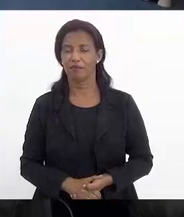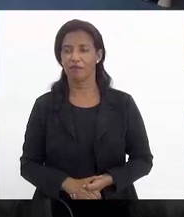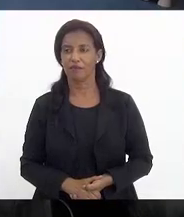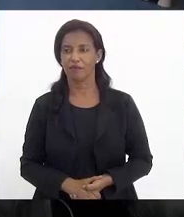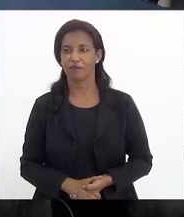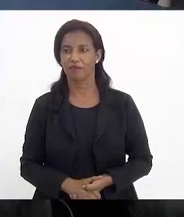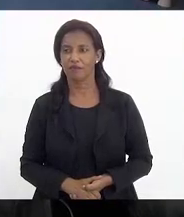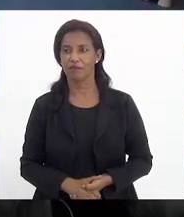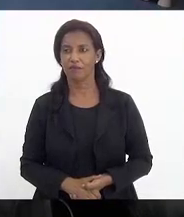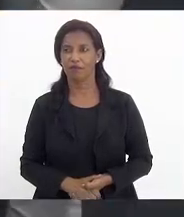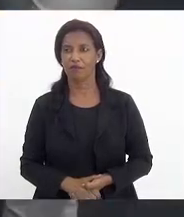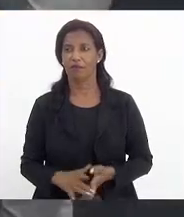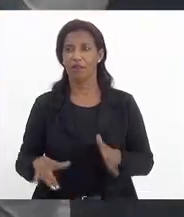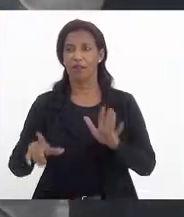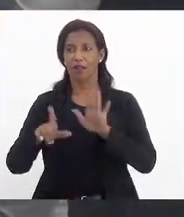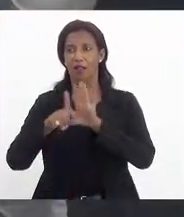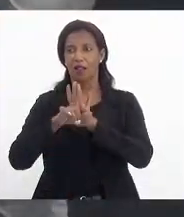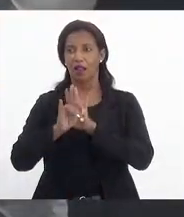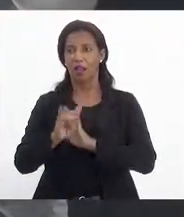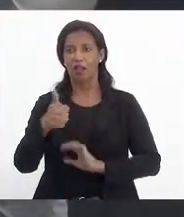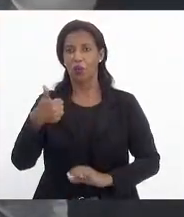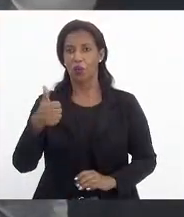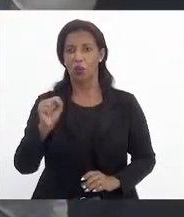isso. A lei complementar federal 181.